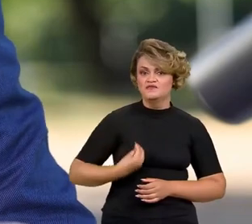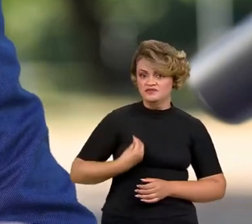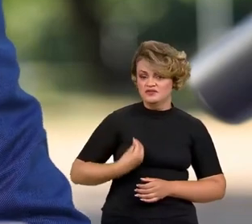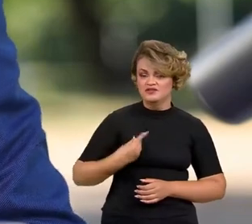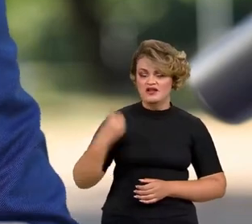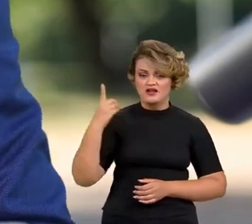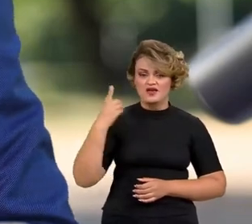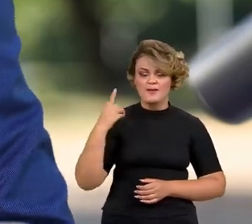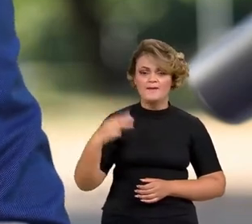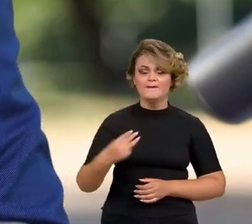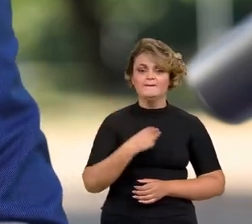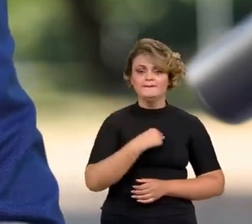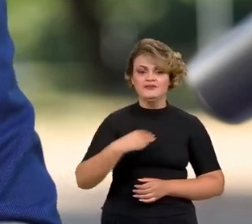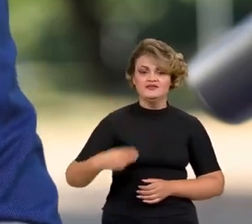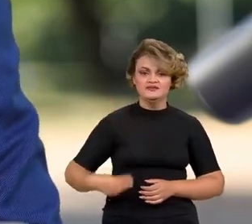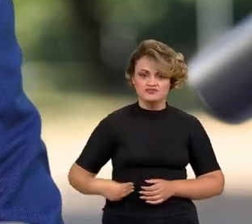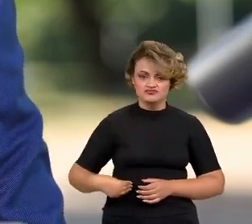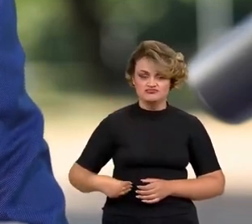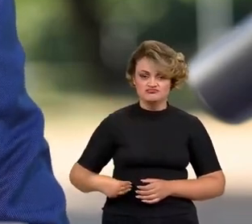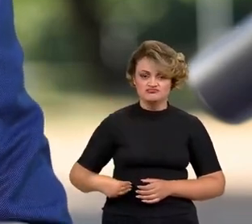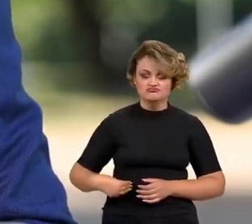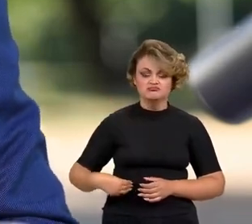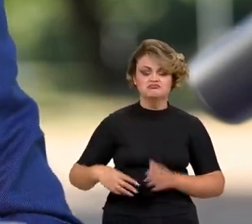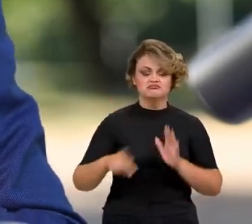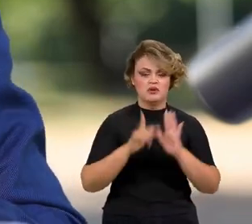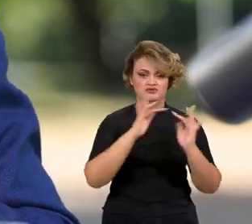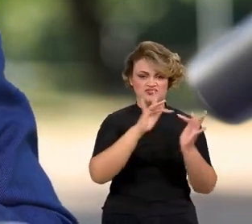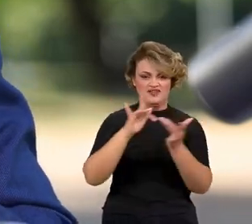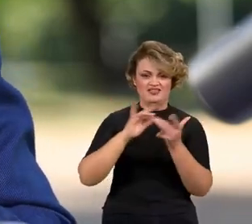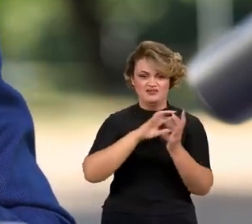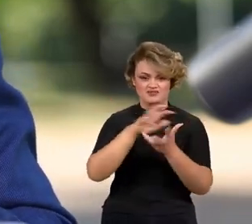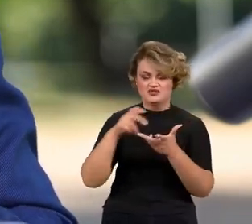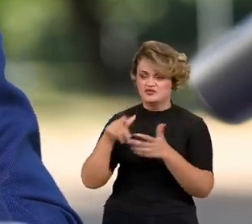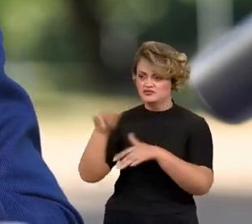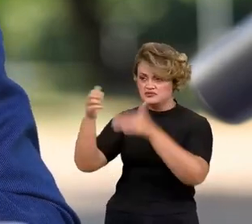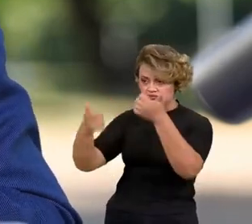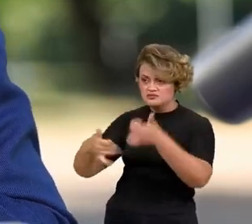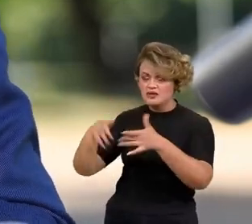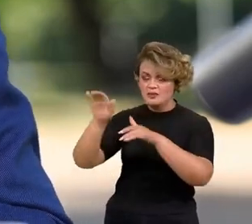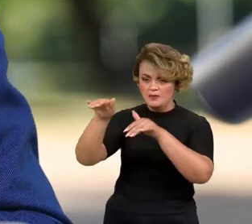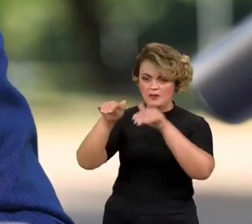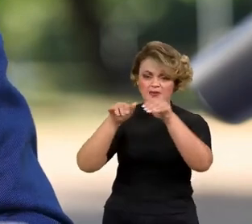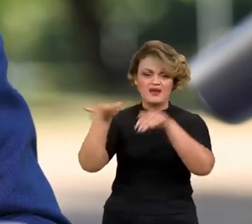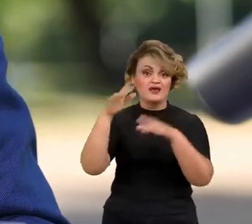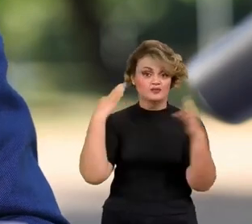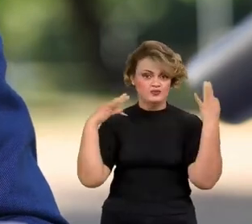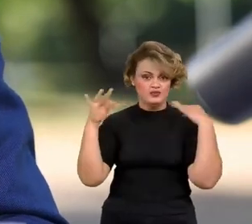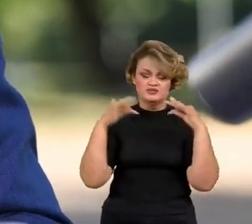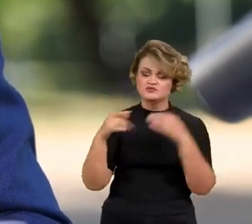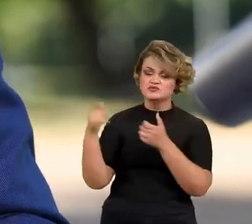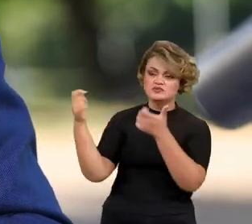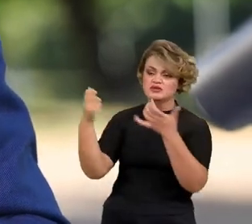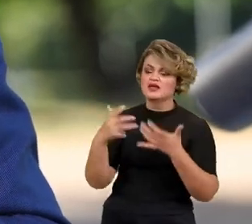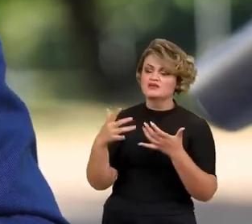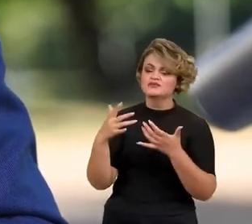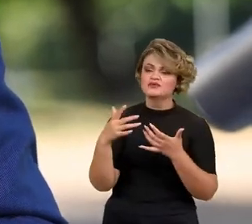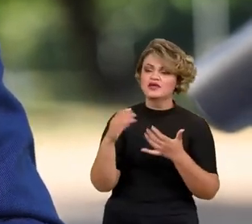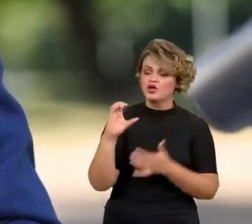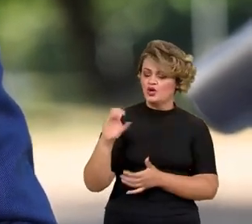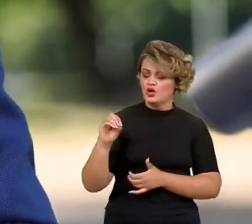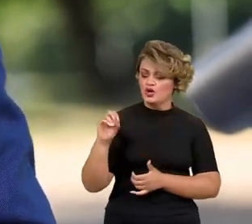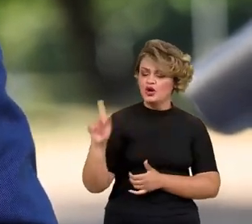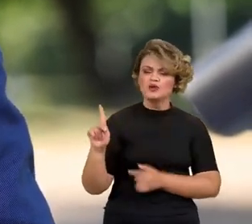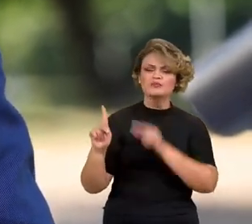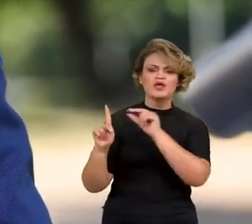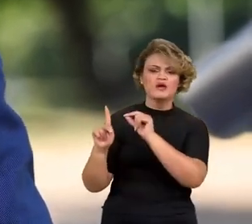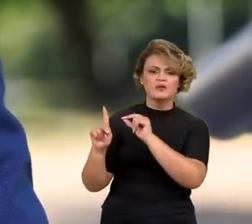relação de exteriores para explicar empresário sobre toda empresário do Turismo o significado de uma cópia uma previsão